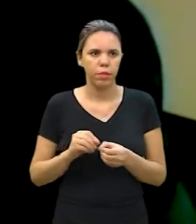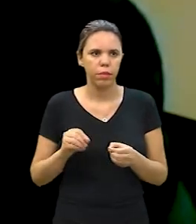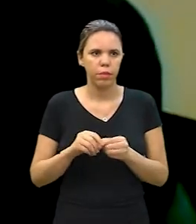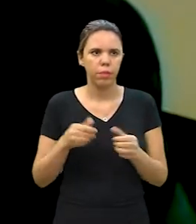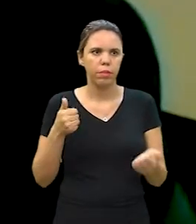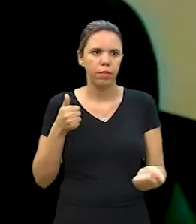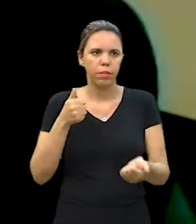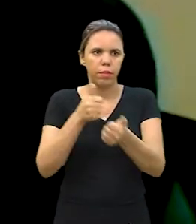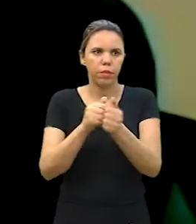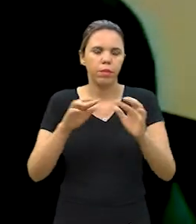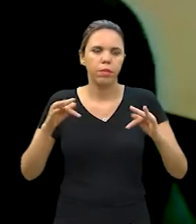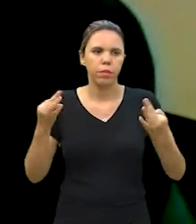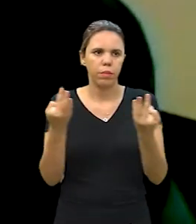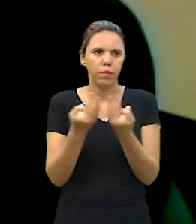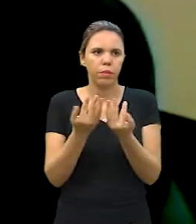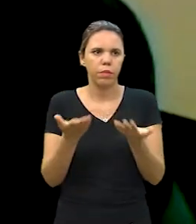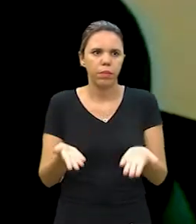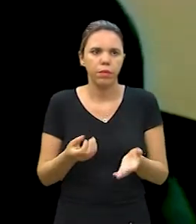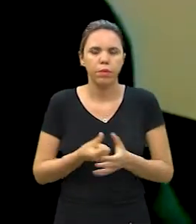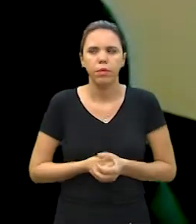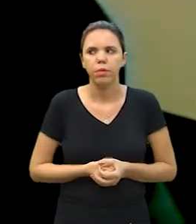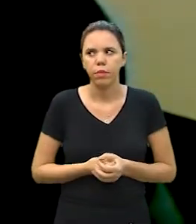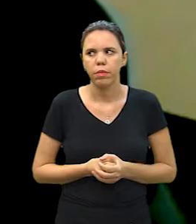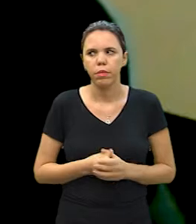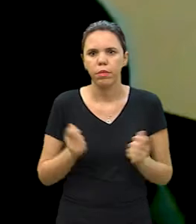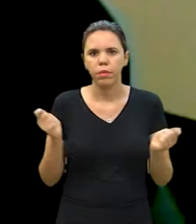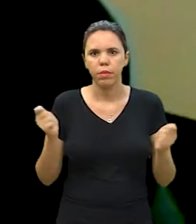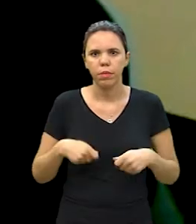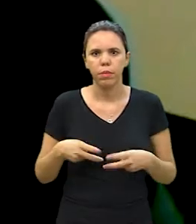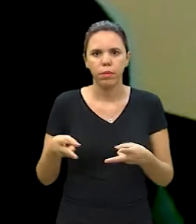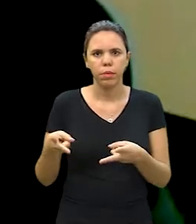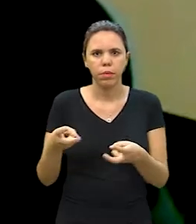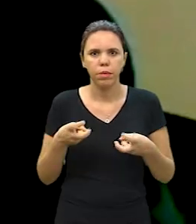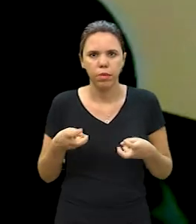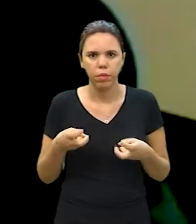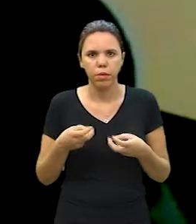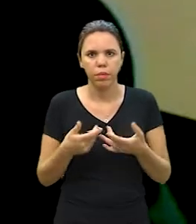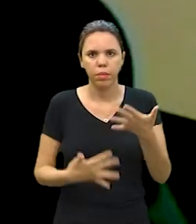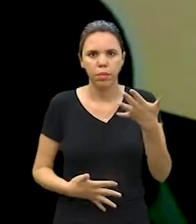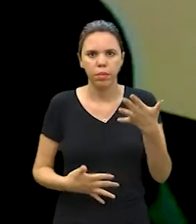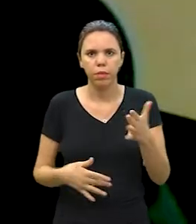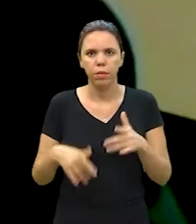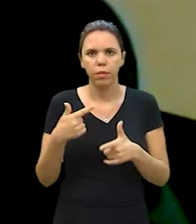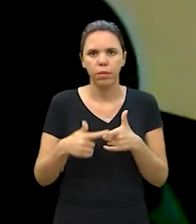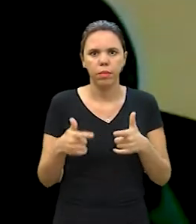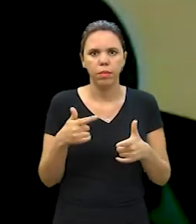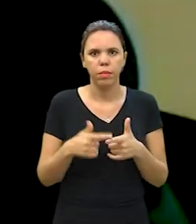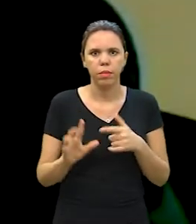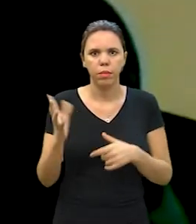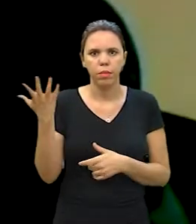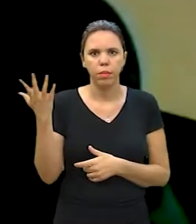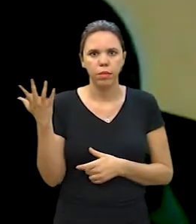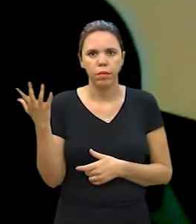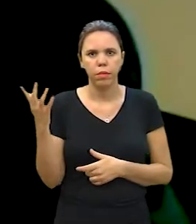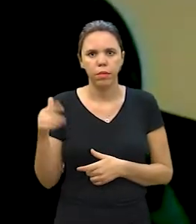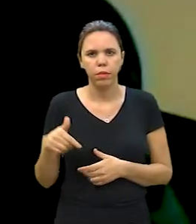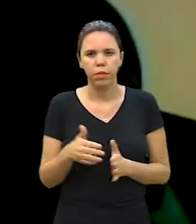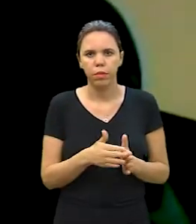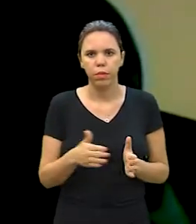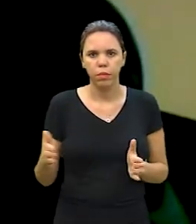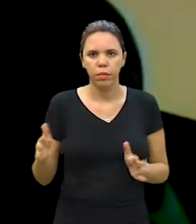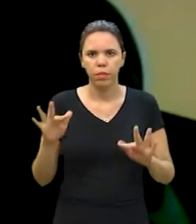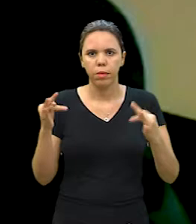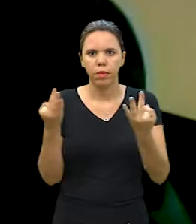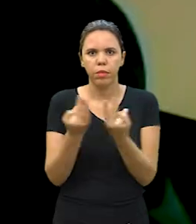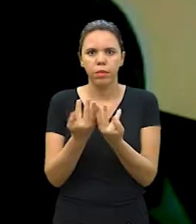muito próxima às famílias, né? E que eles possam observar múltiplos problemas que acontecem